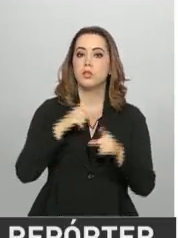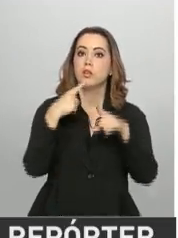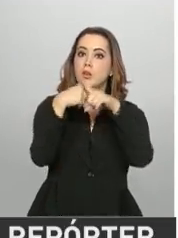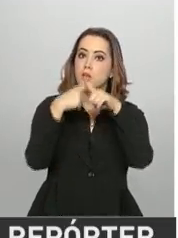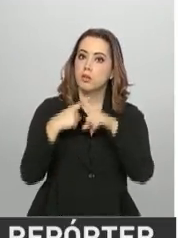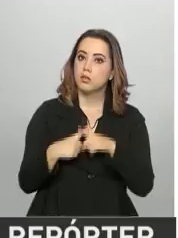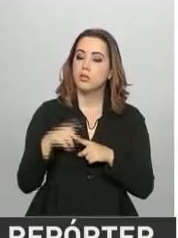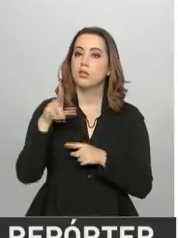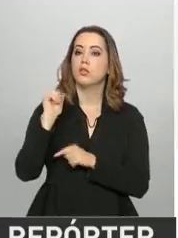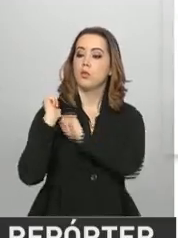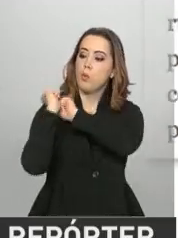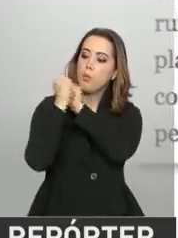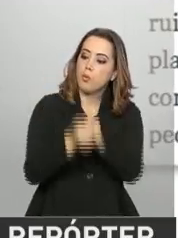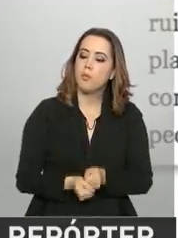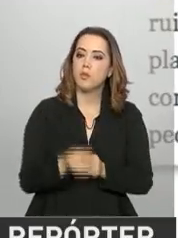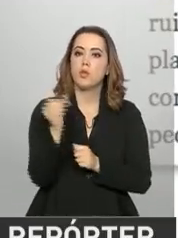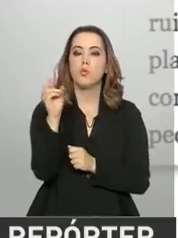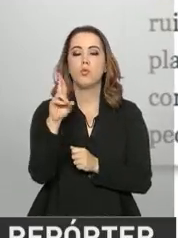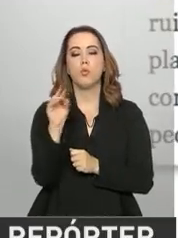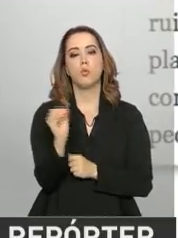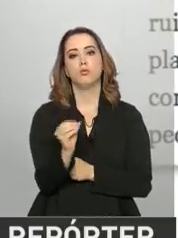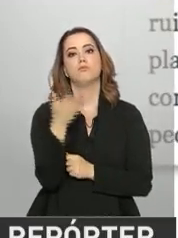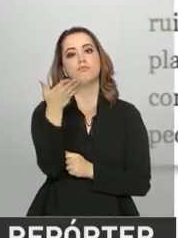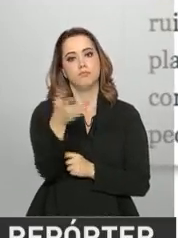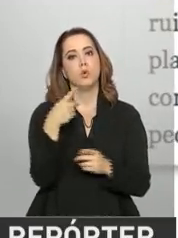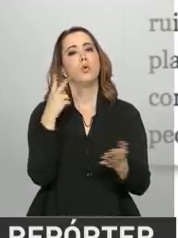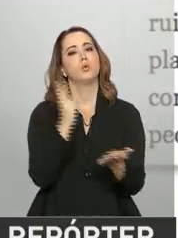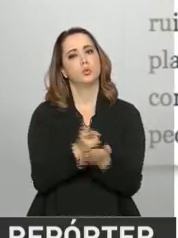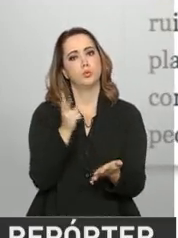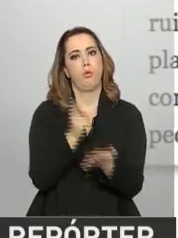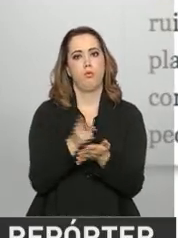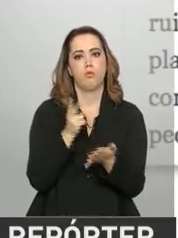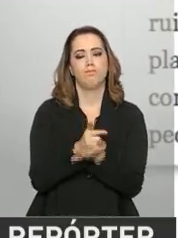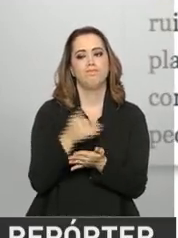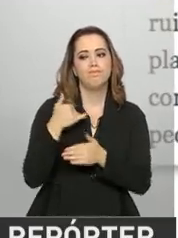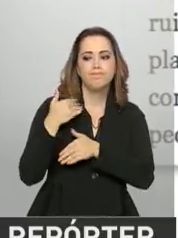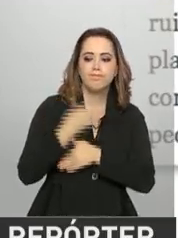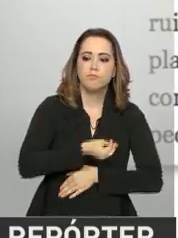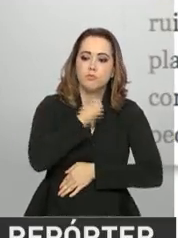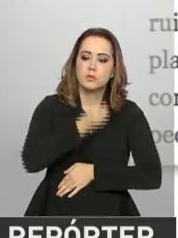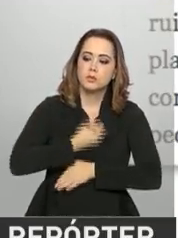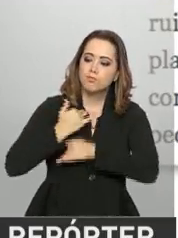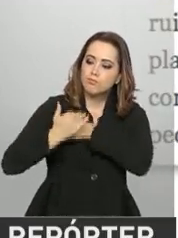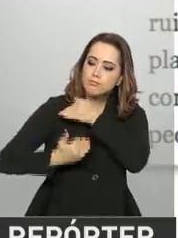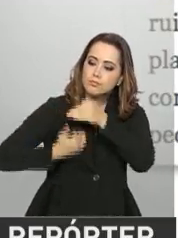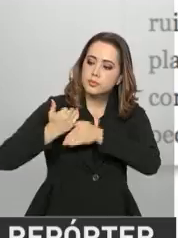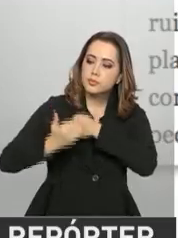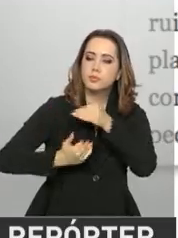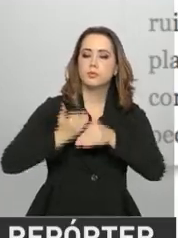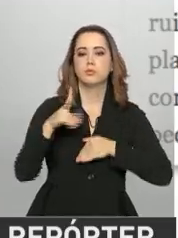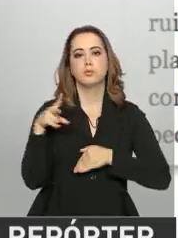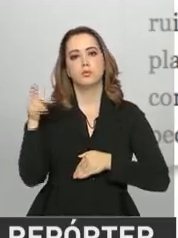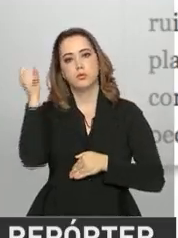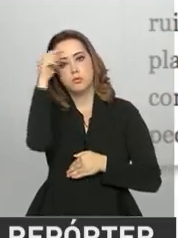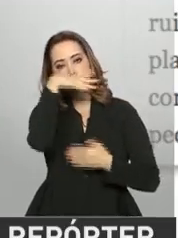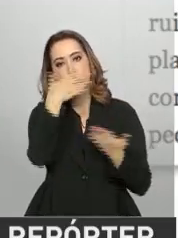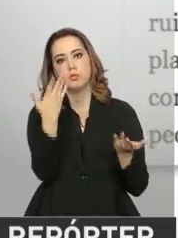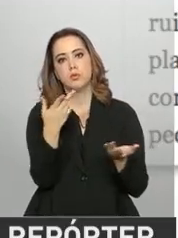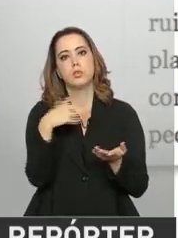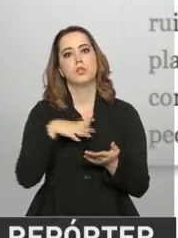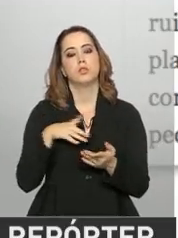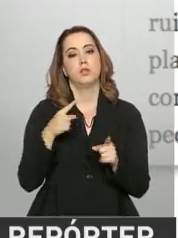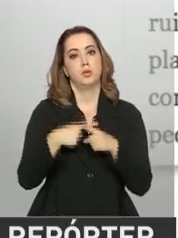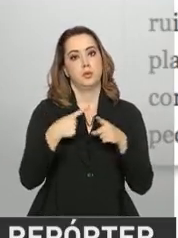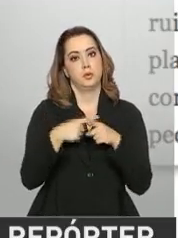Silva que ganhou ouro na competição apesar de uma trajetória de superação já que ela vem de uma